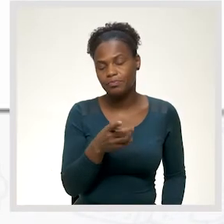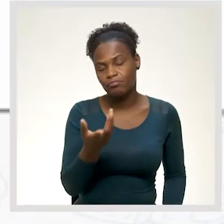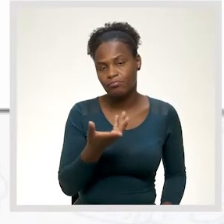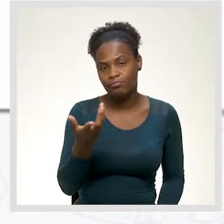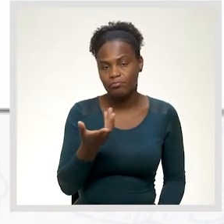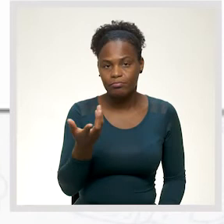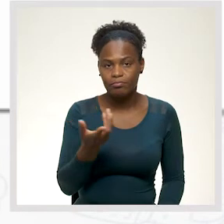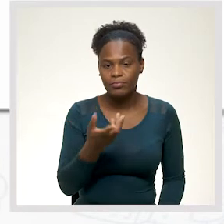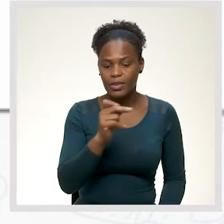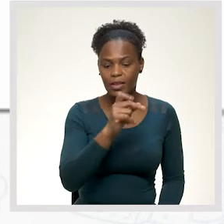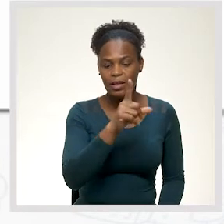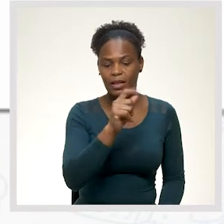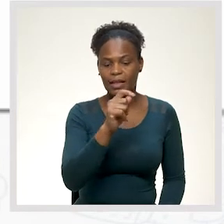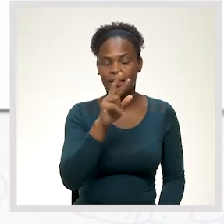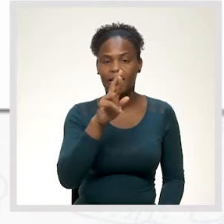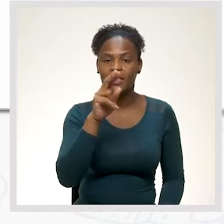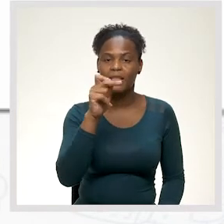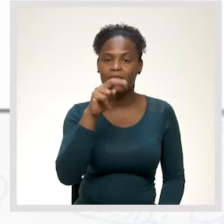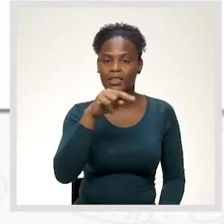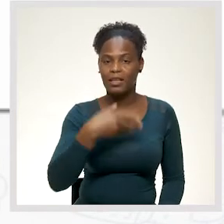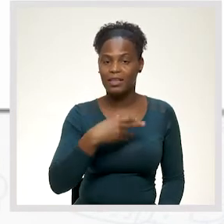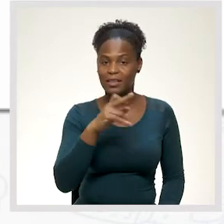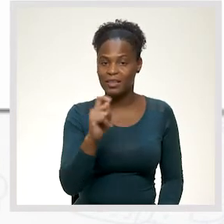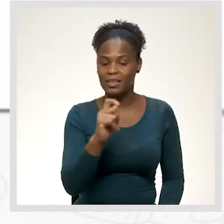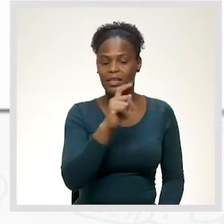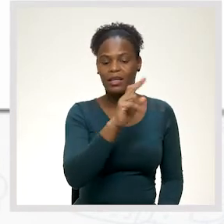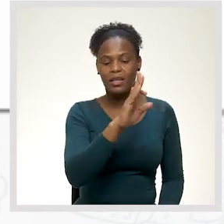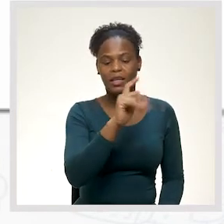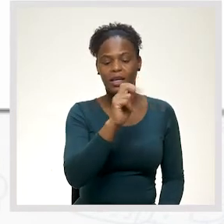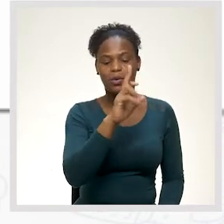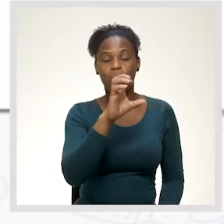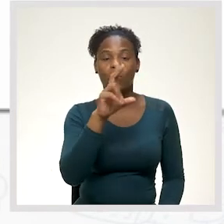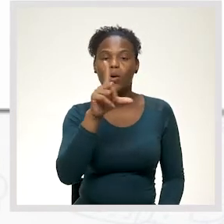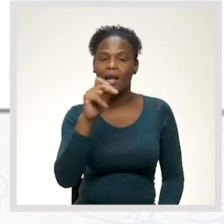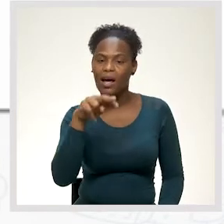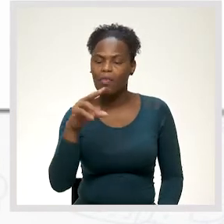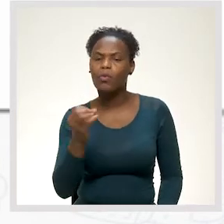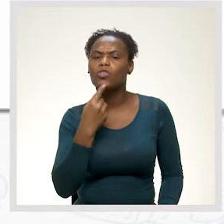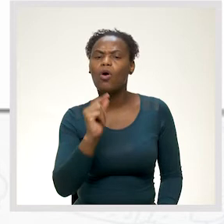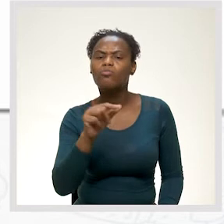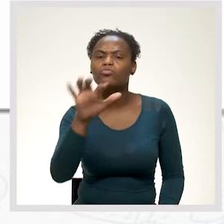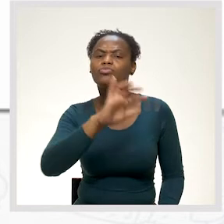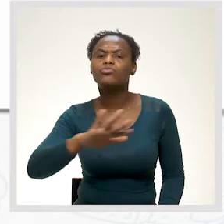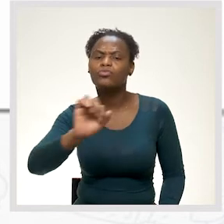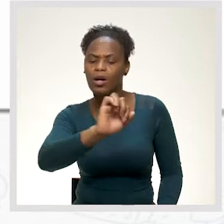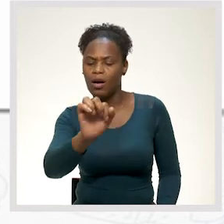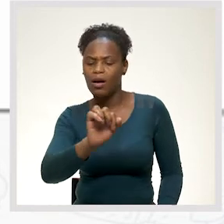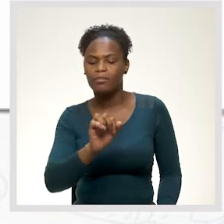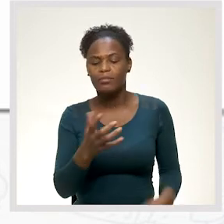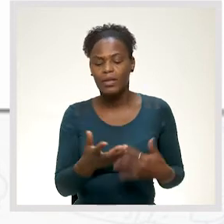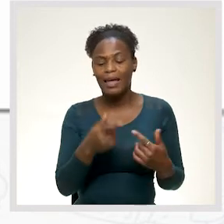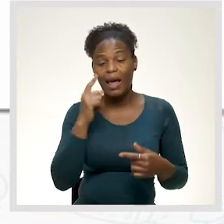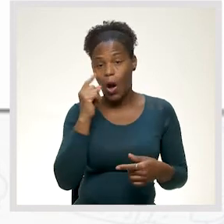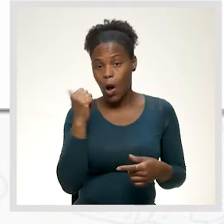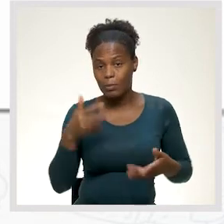do Alexandre Herculano. Biografia de Alexandre Herculano de Carvalho Araújo. Nasceu